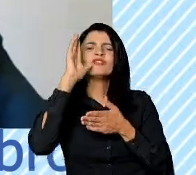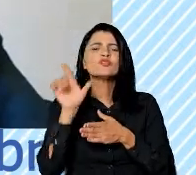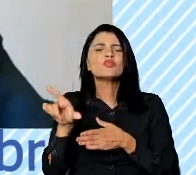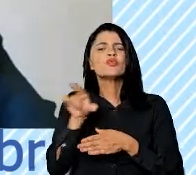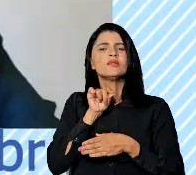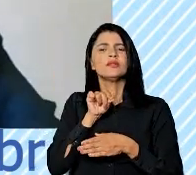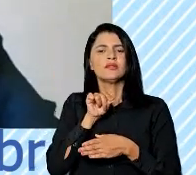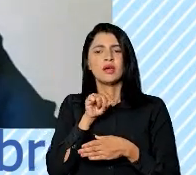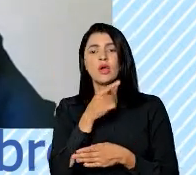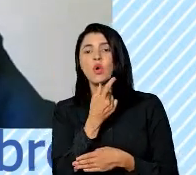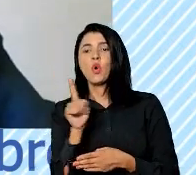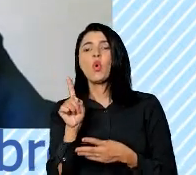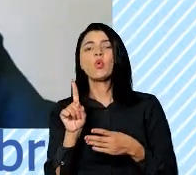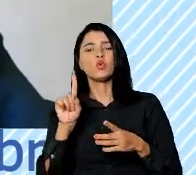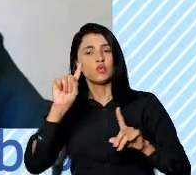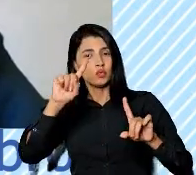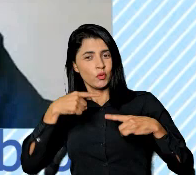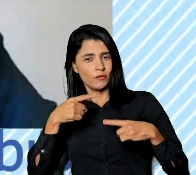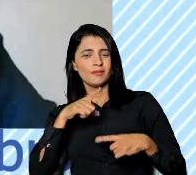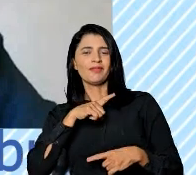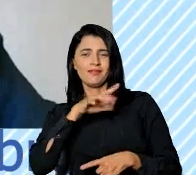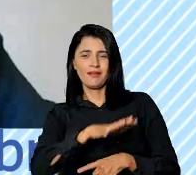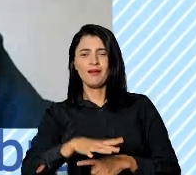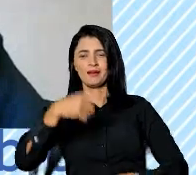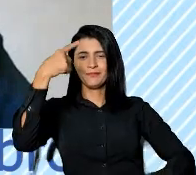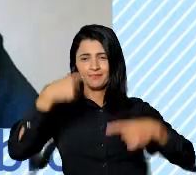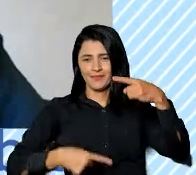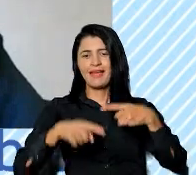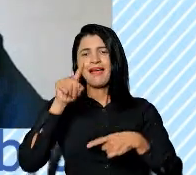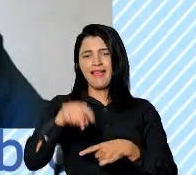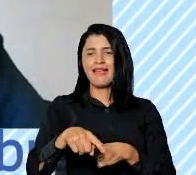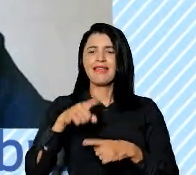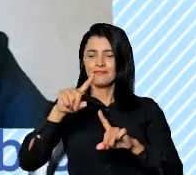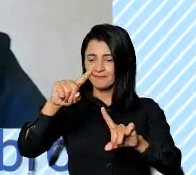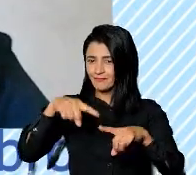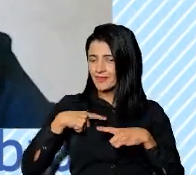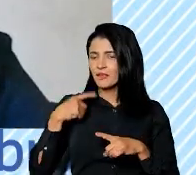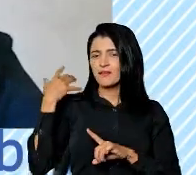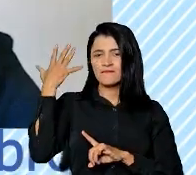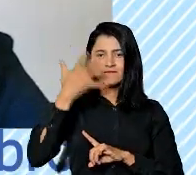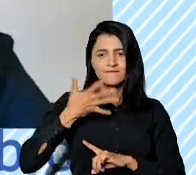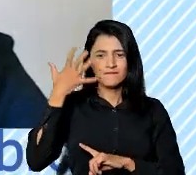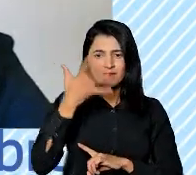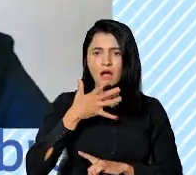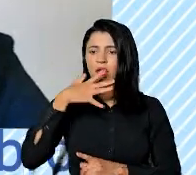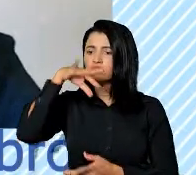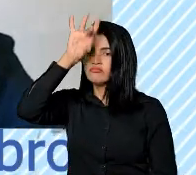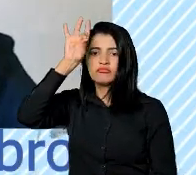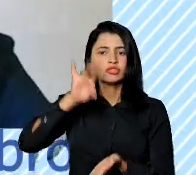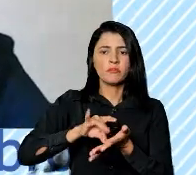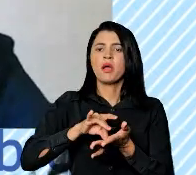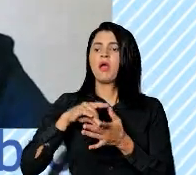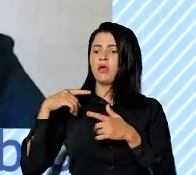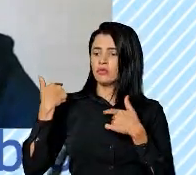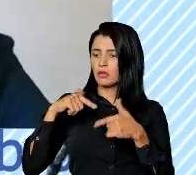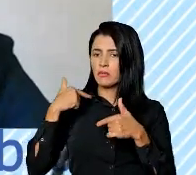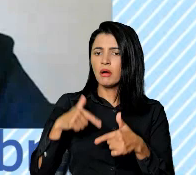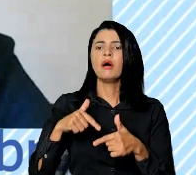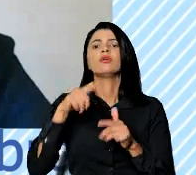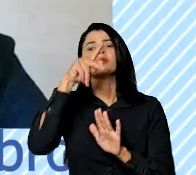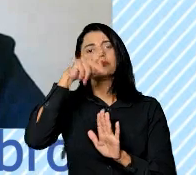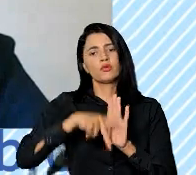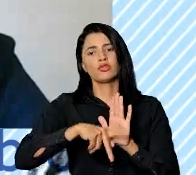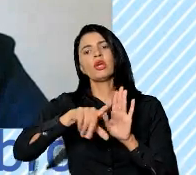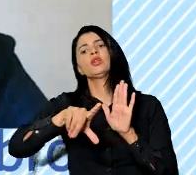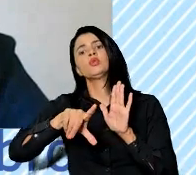que nós mulheres enfrentamos na política é o desafio da fala e o desafio da legitimidade do trabalho e do projeto